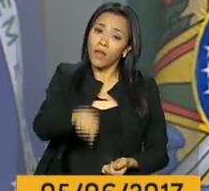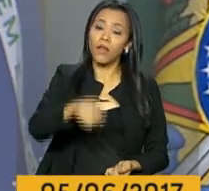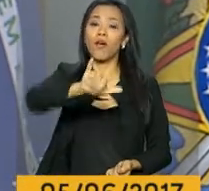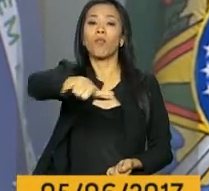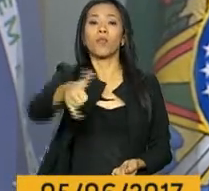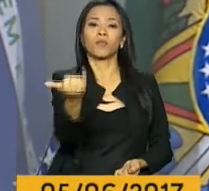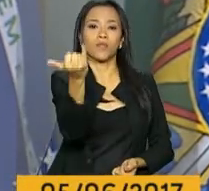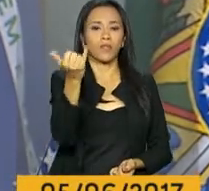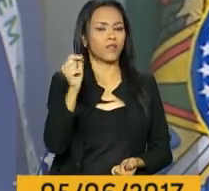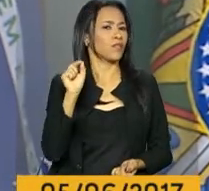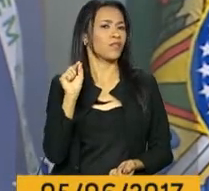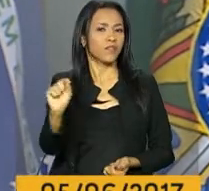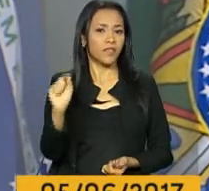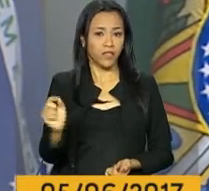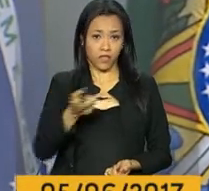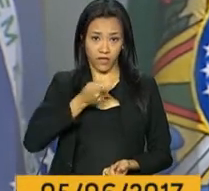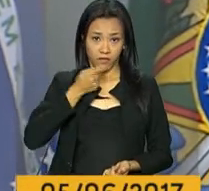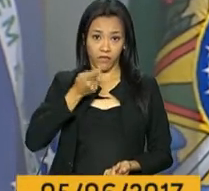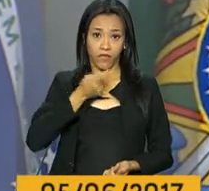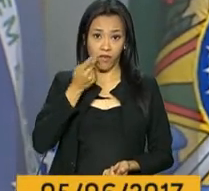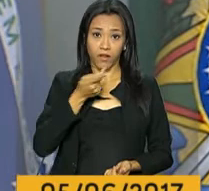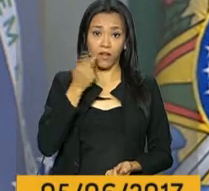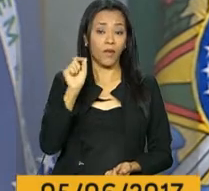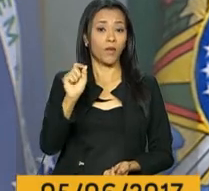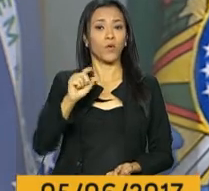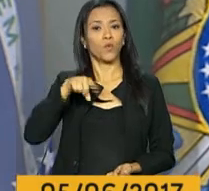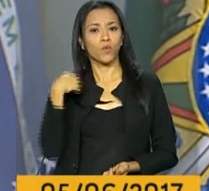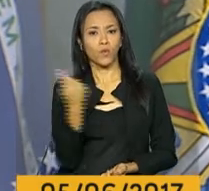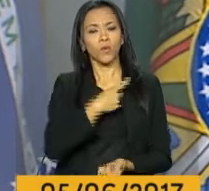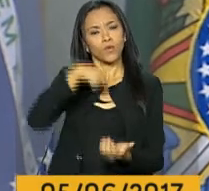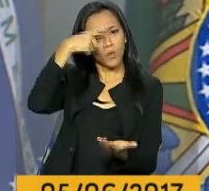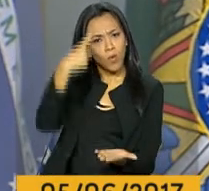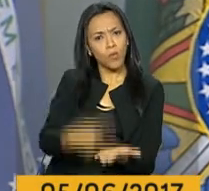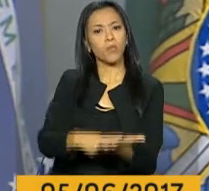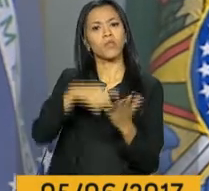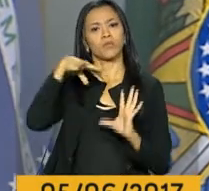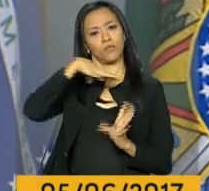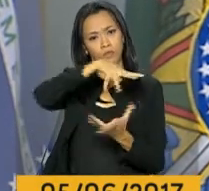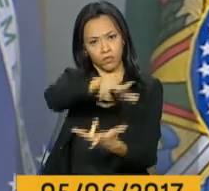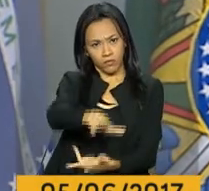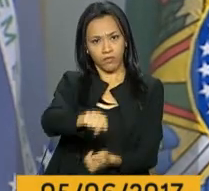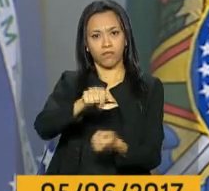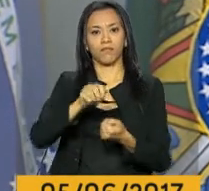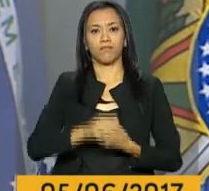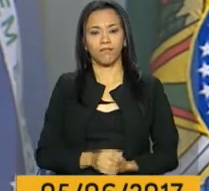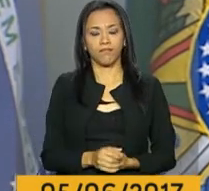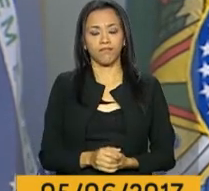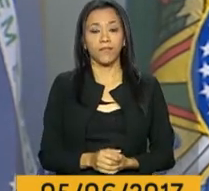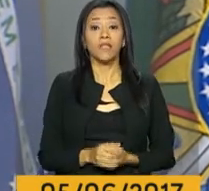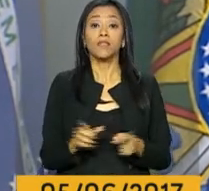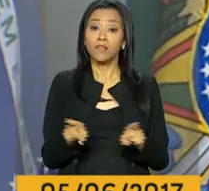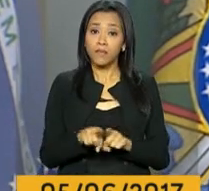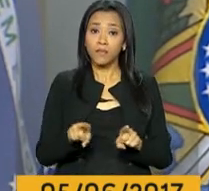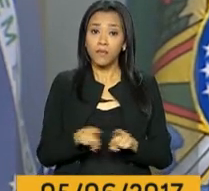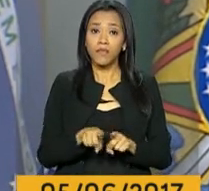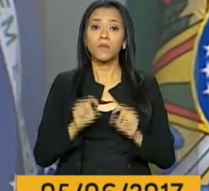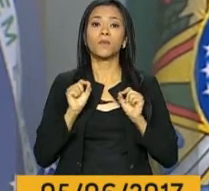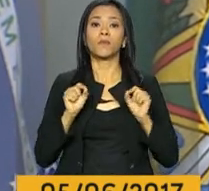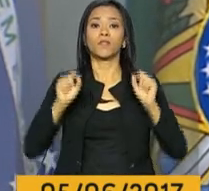reafirmar nossos compromissos internacionais também